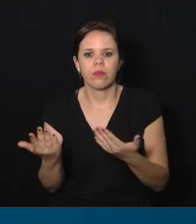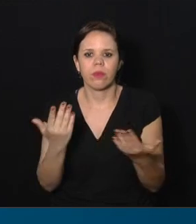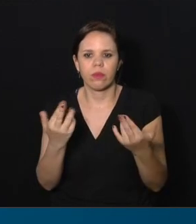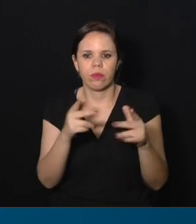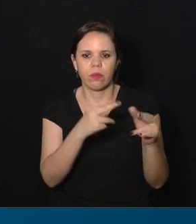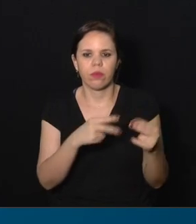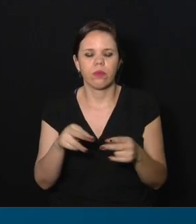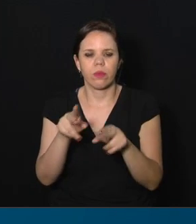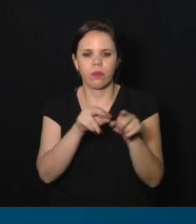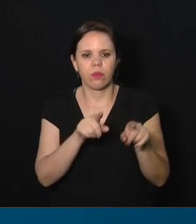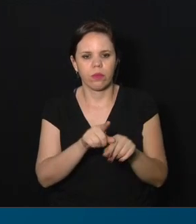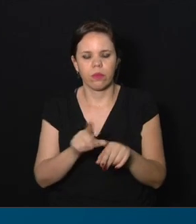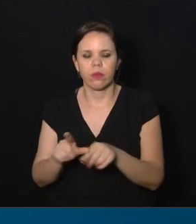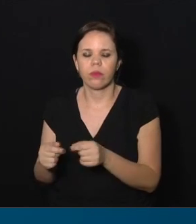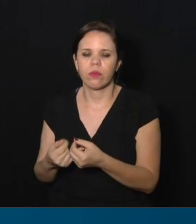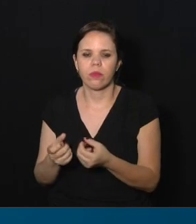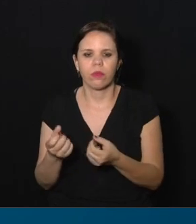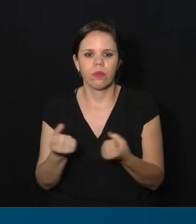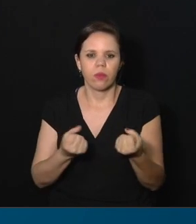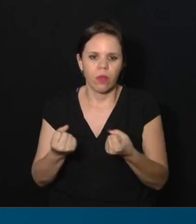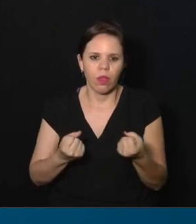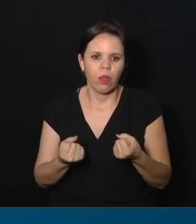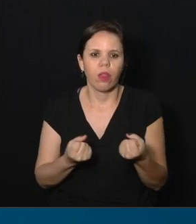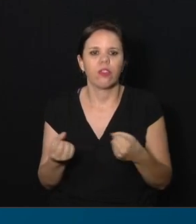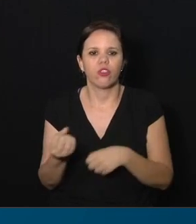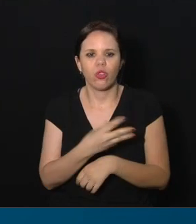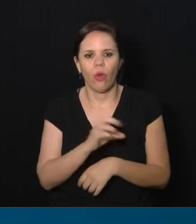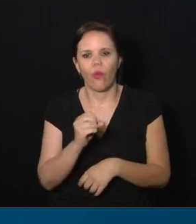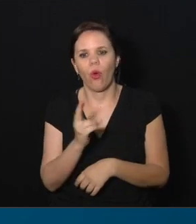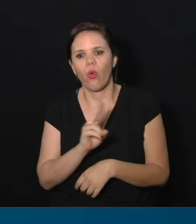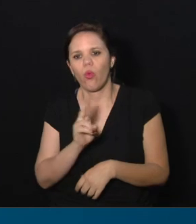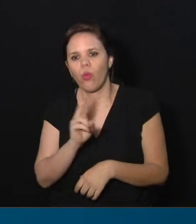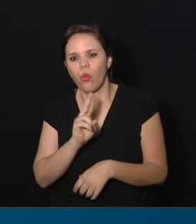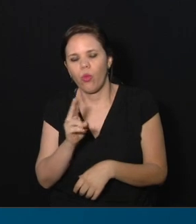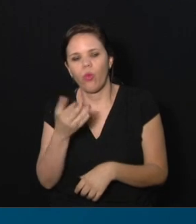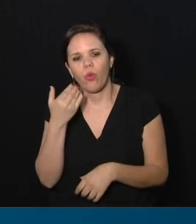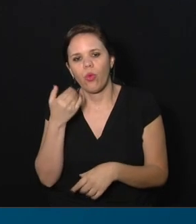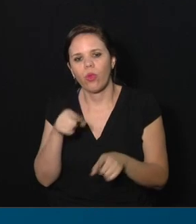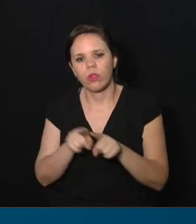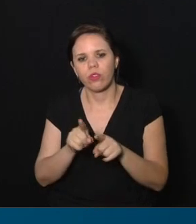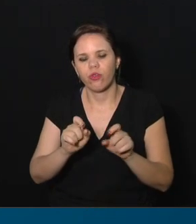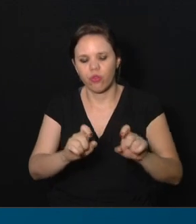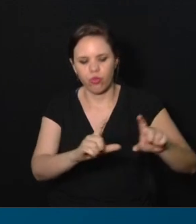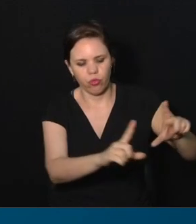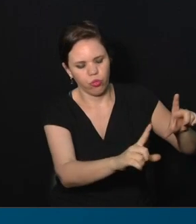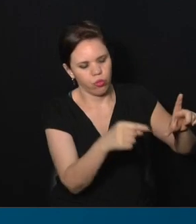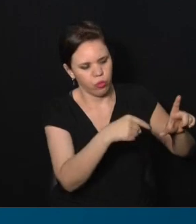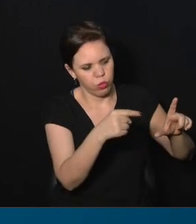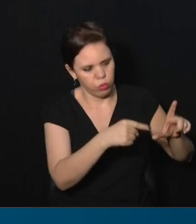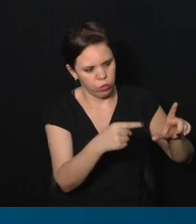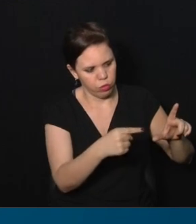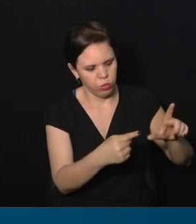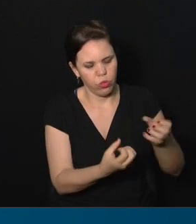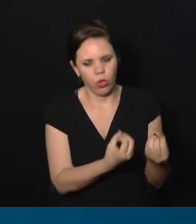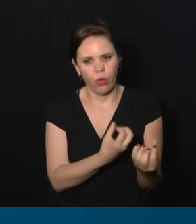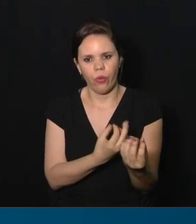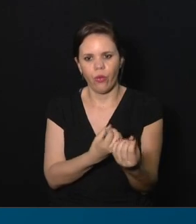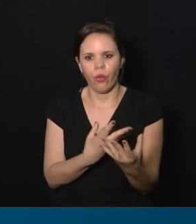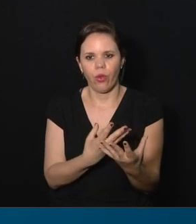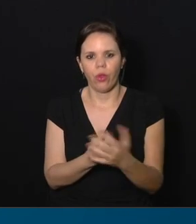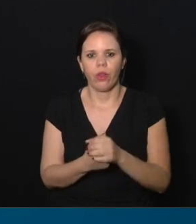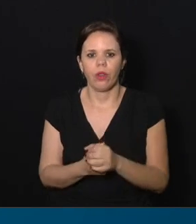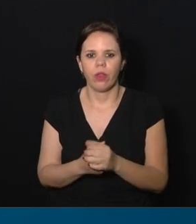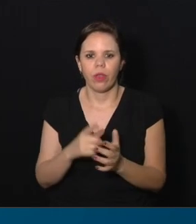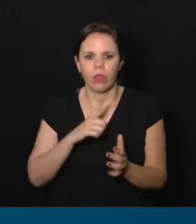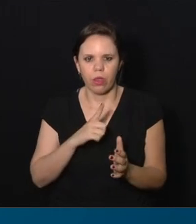que comercializem veículos automotores novos ou usados a fixarem placa ou cartaz com informações com